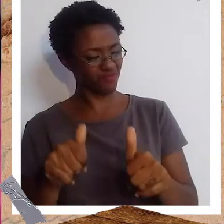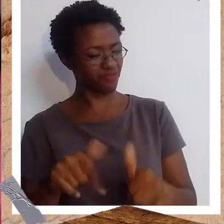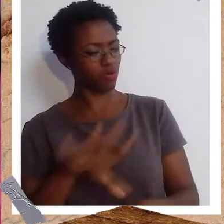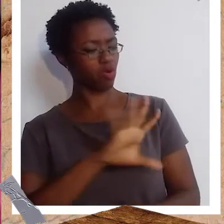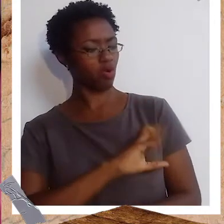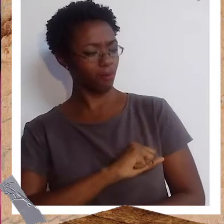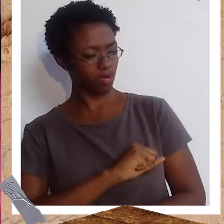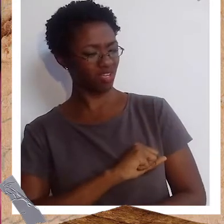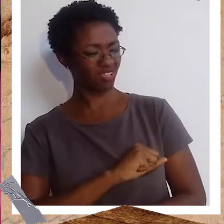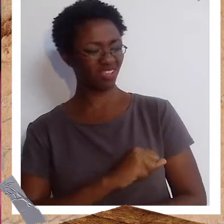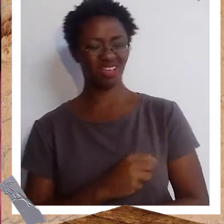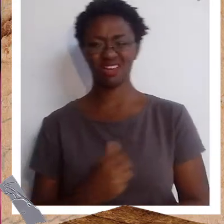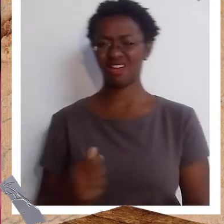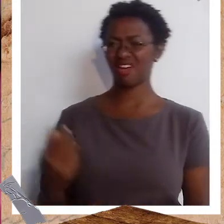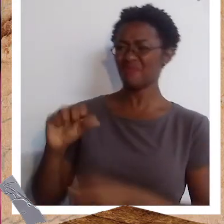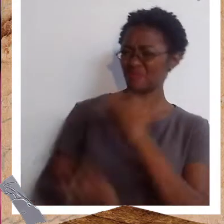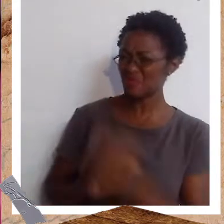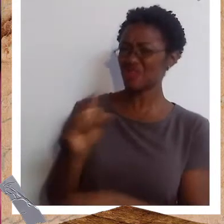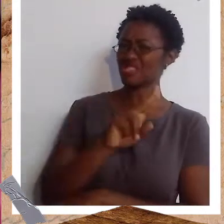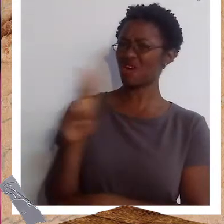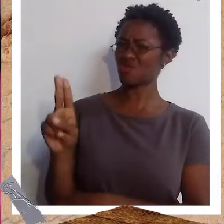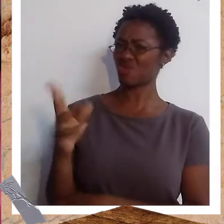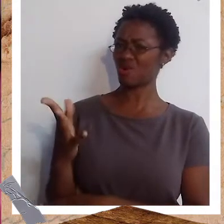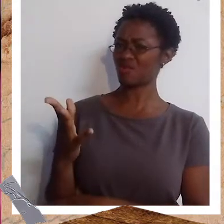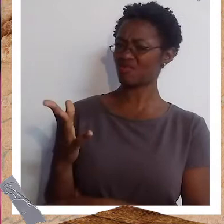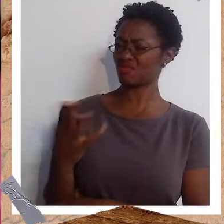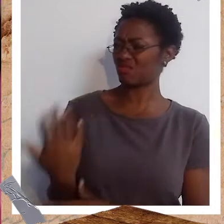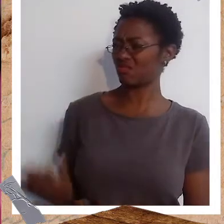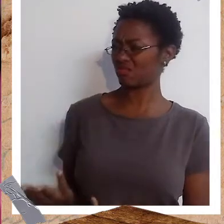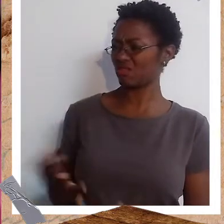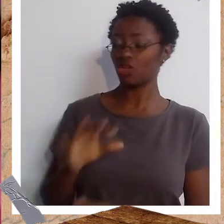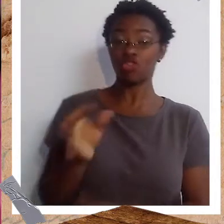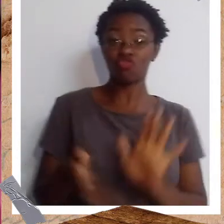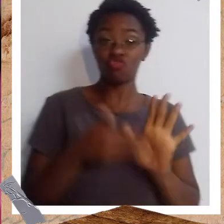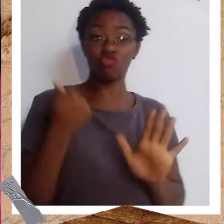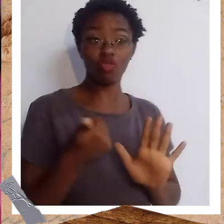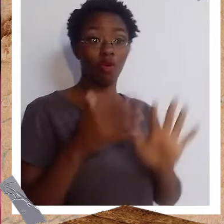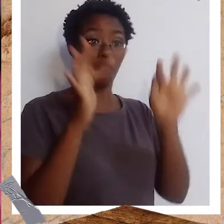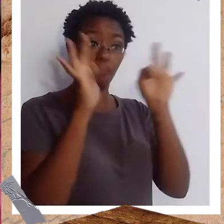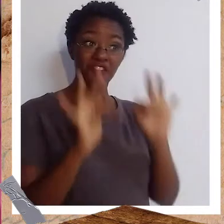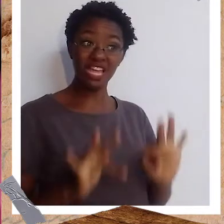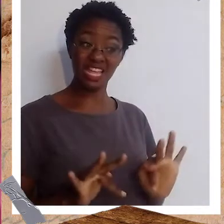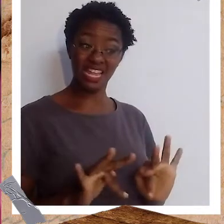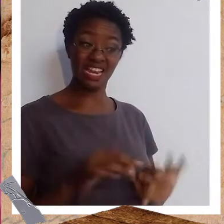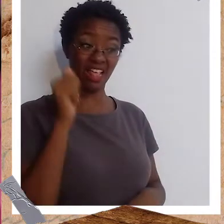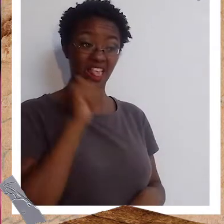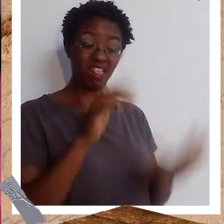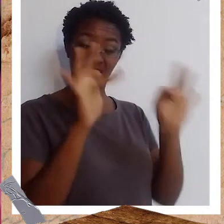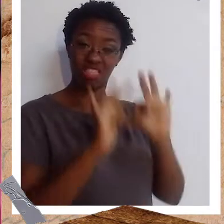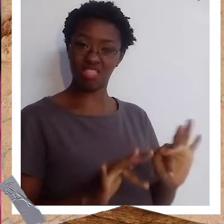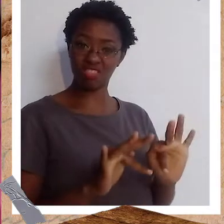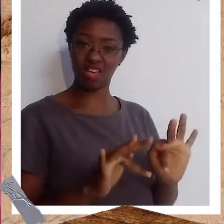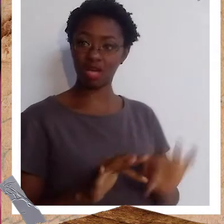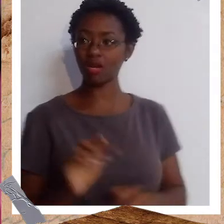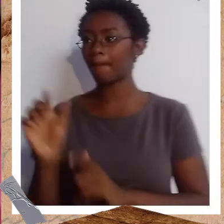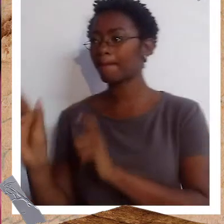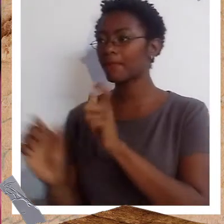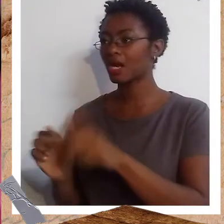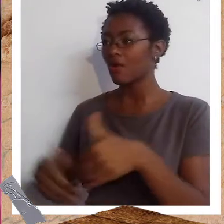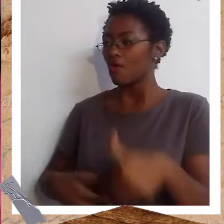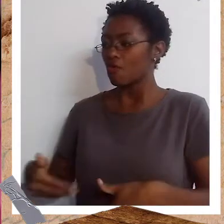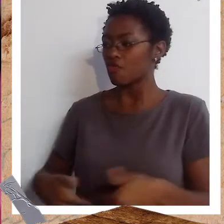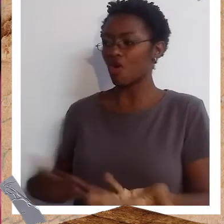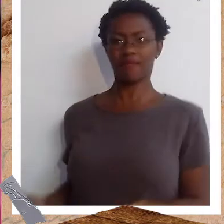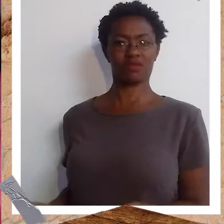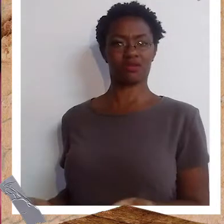editora, mudar o nome drasticamente de Felizarda, como o Hélio falou, para Pedaços da Fome. Esse é um exemplo de Diário de